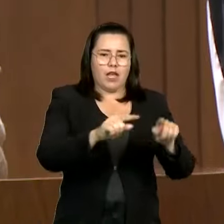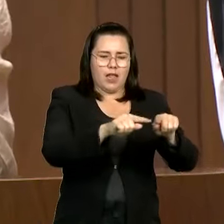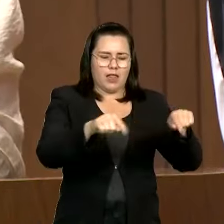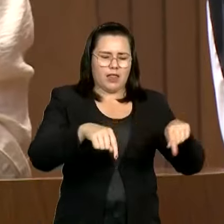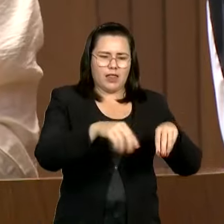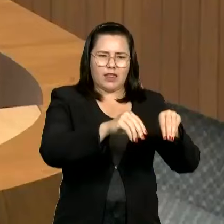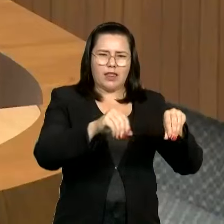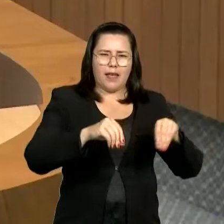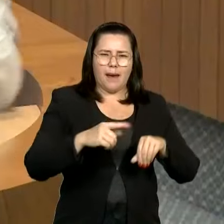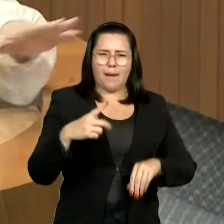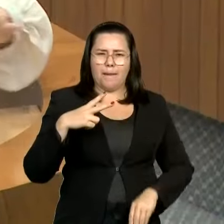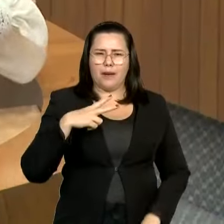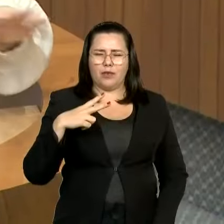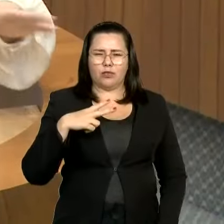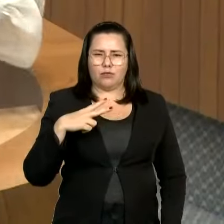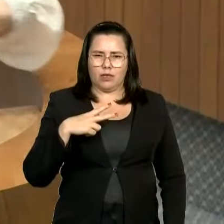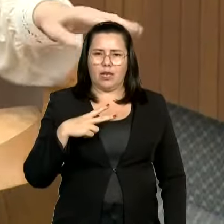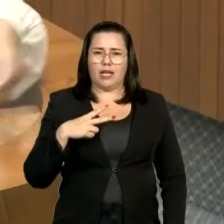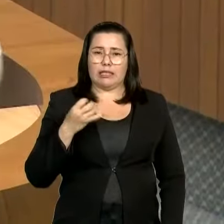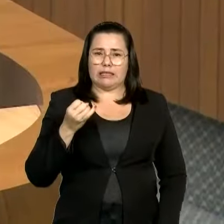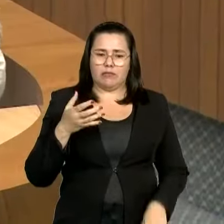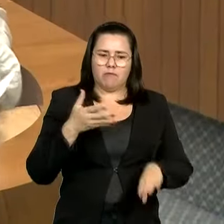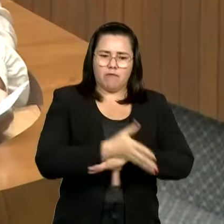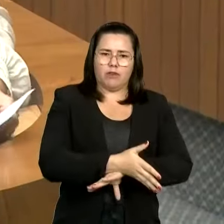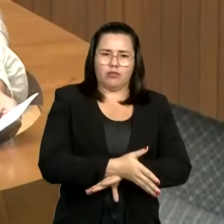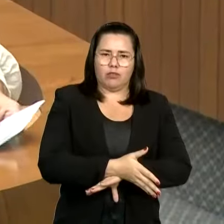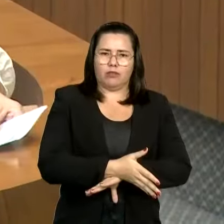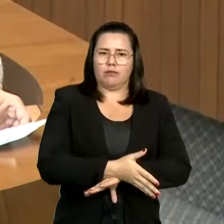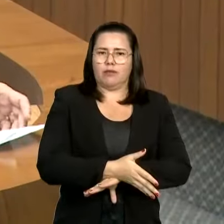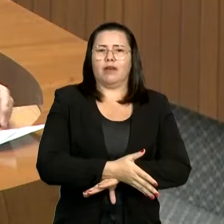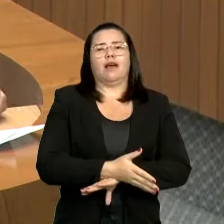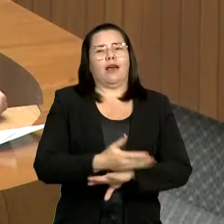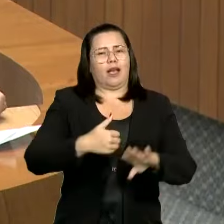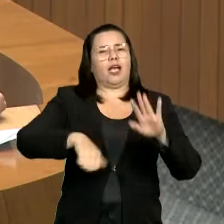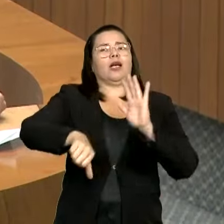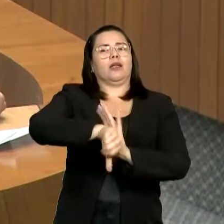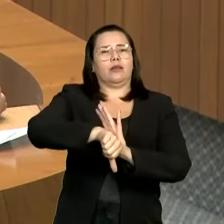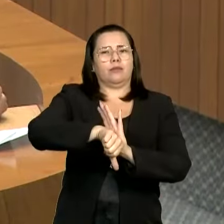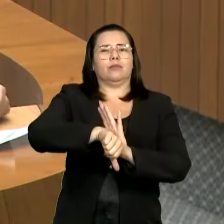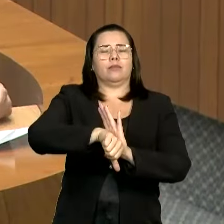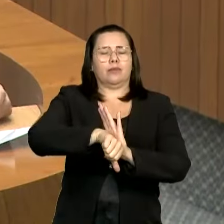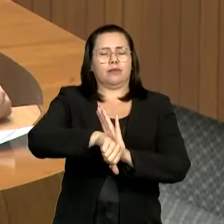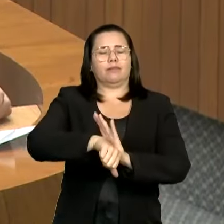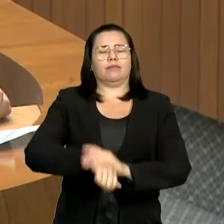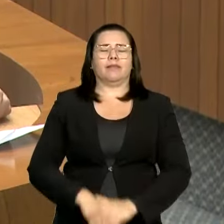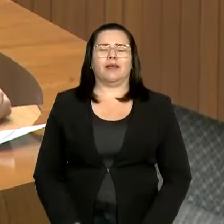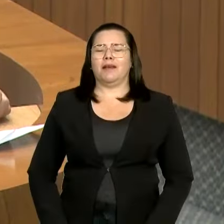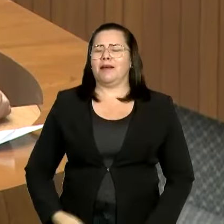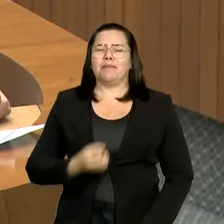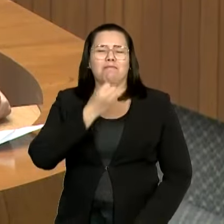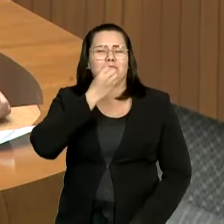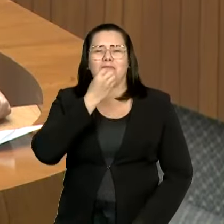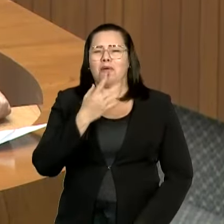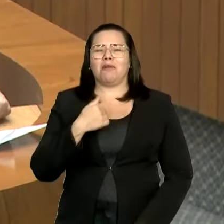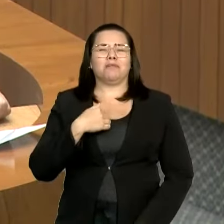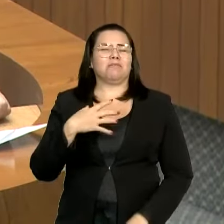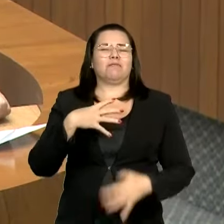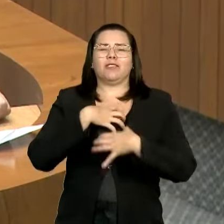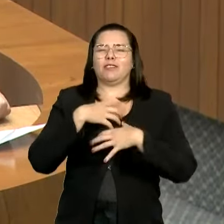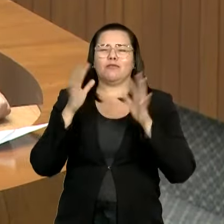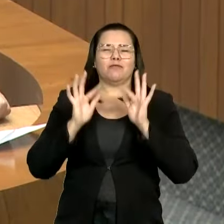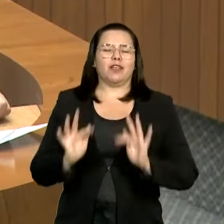Brasil que maravilha chega chega de invasão de terra então para quem quiser